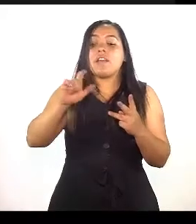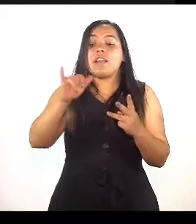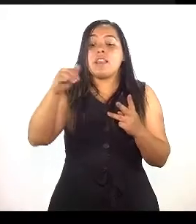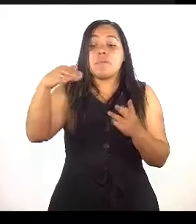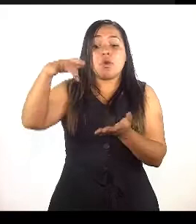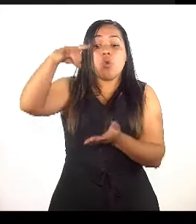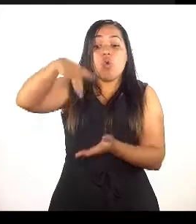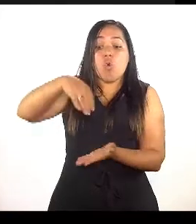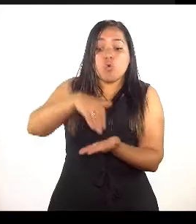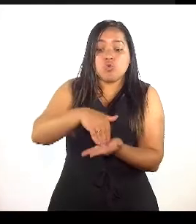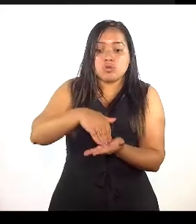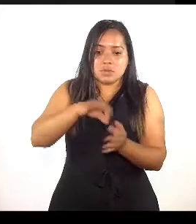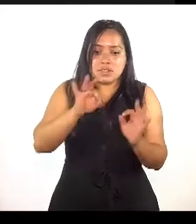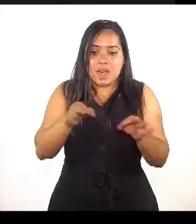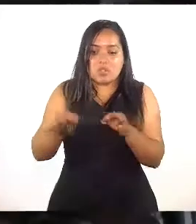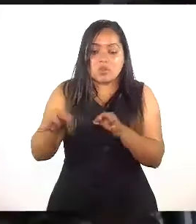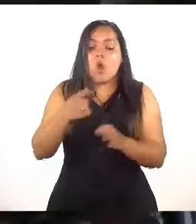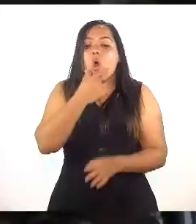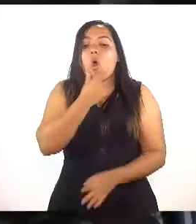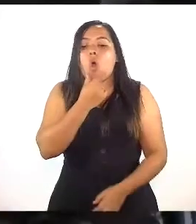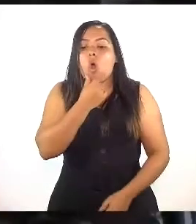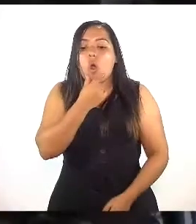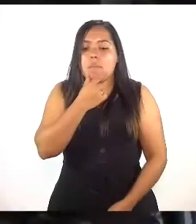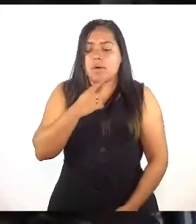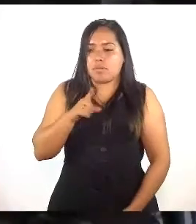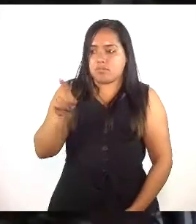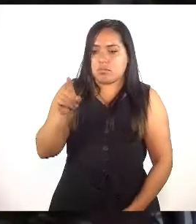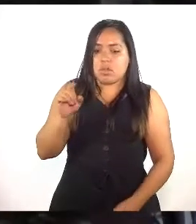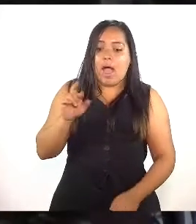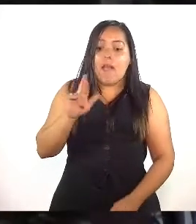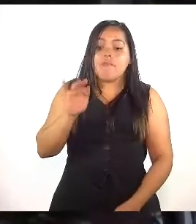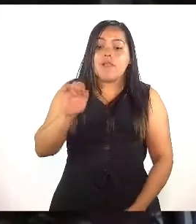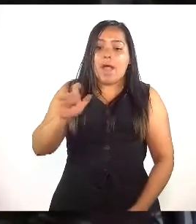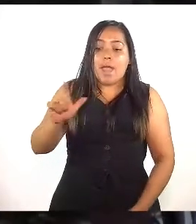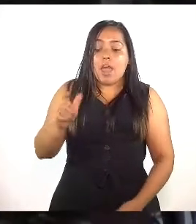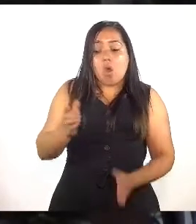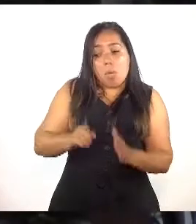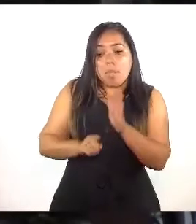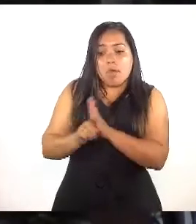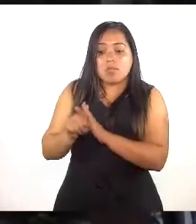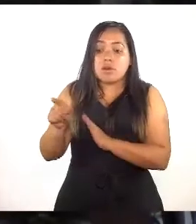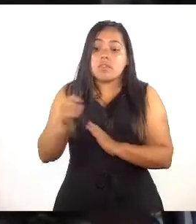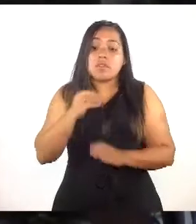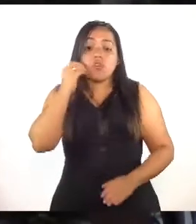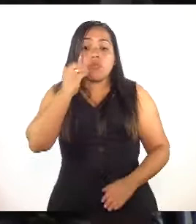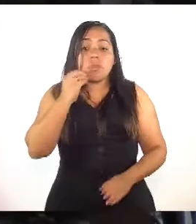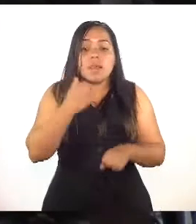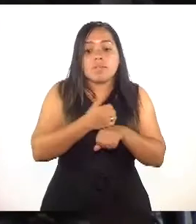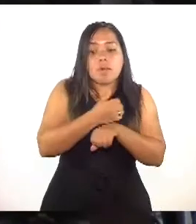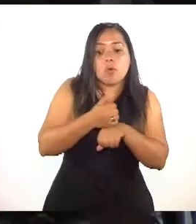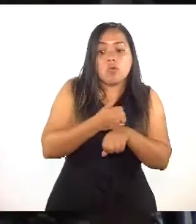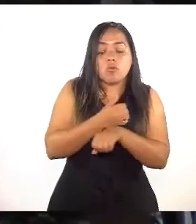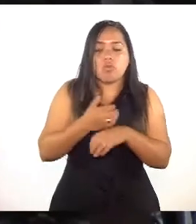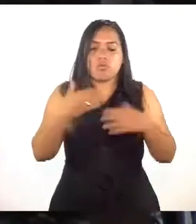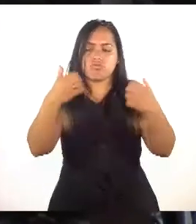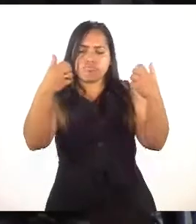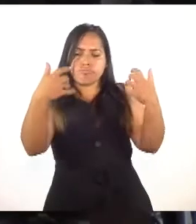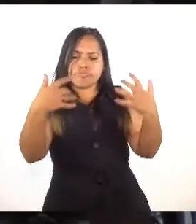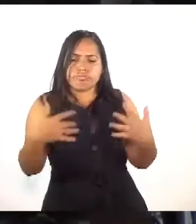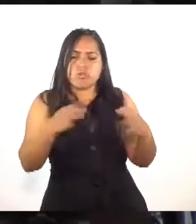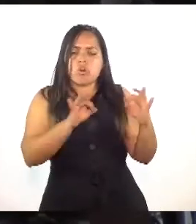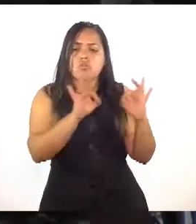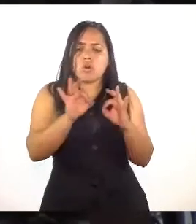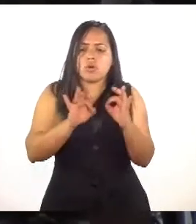Mas, continuando então, doutor Rafael, eu gostaria que Vossa Excelência discorresse sobre a sua experiência profissional, né, e